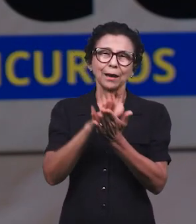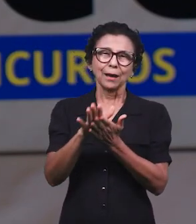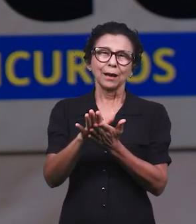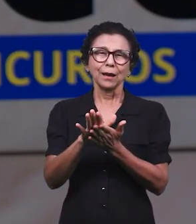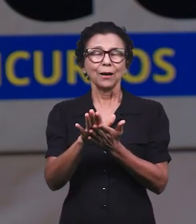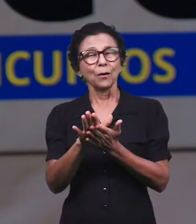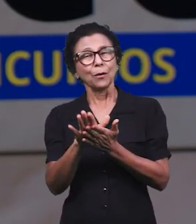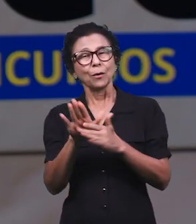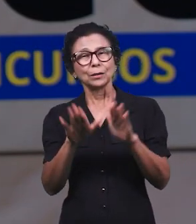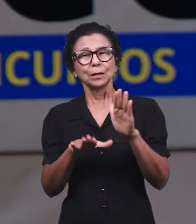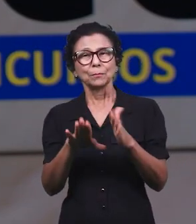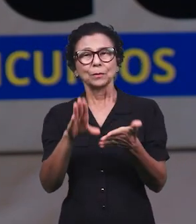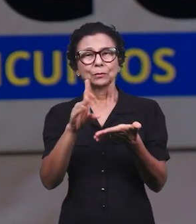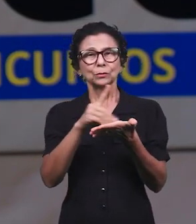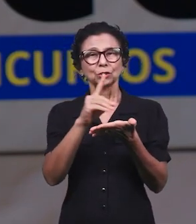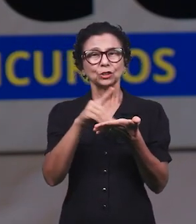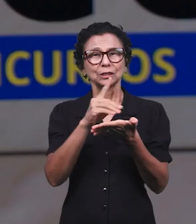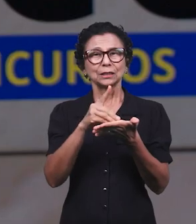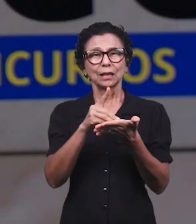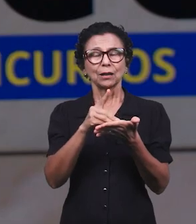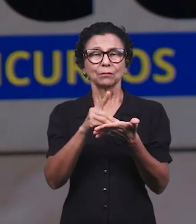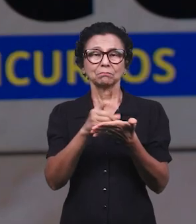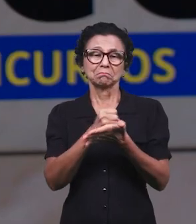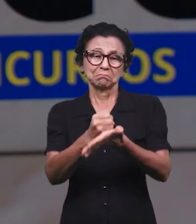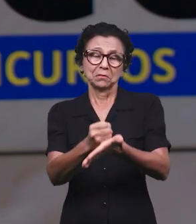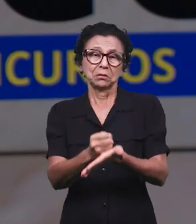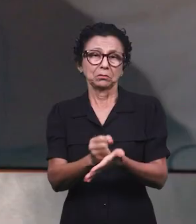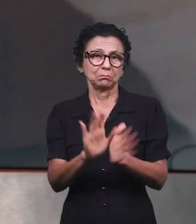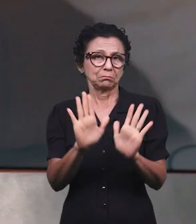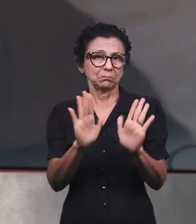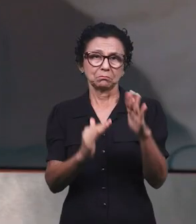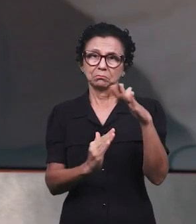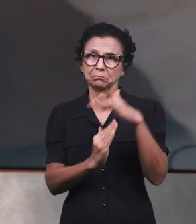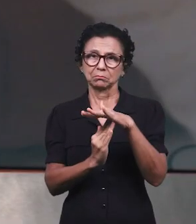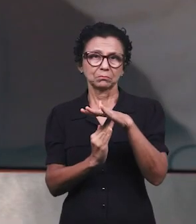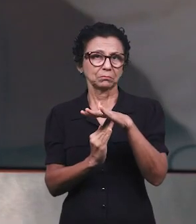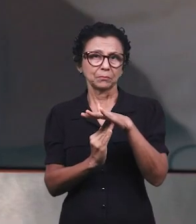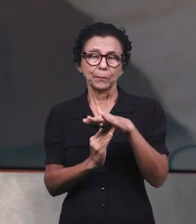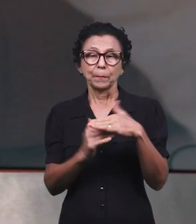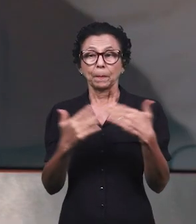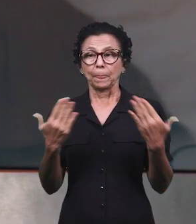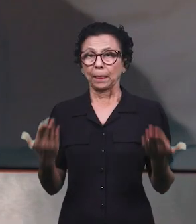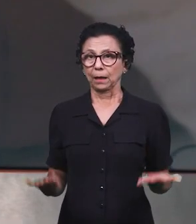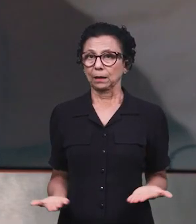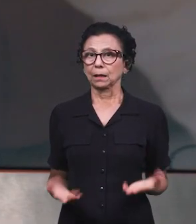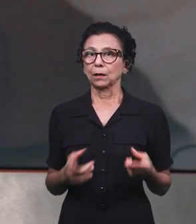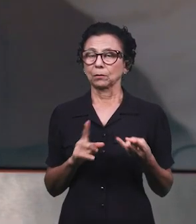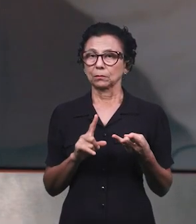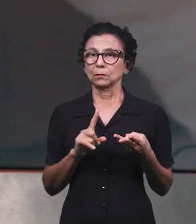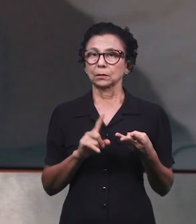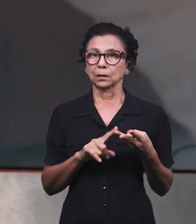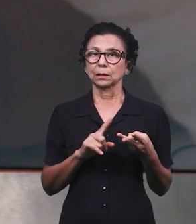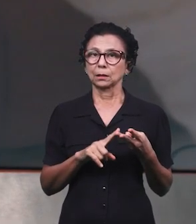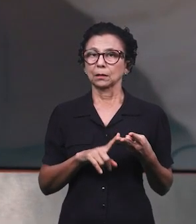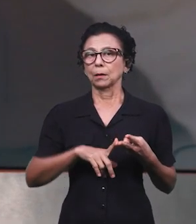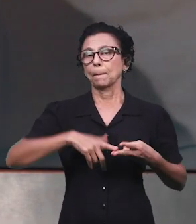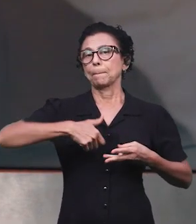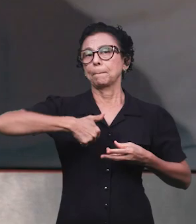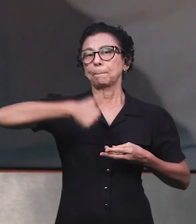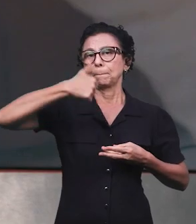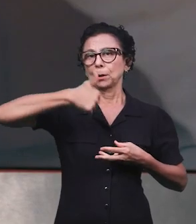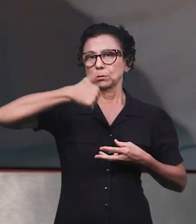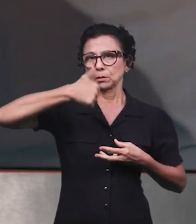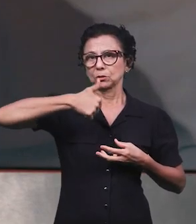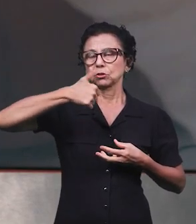de apoio, mas não vai passar muito disso, tá certo? Então, nesse ponto, né, é mais uma vantagem que a gente vê